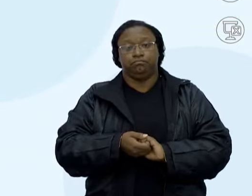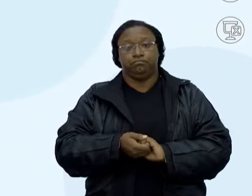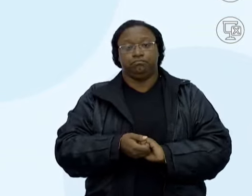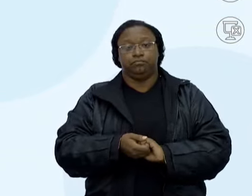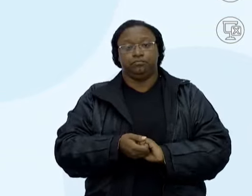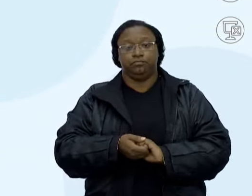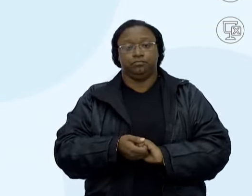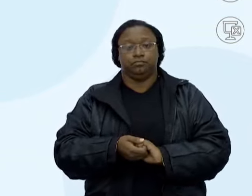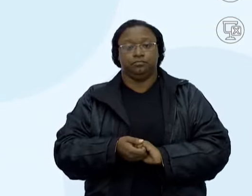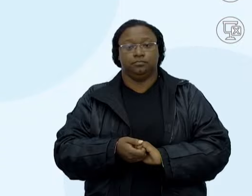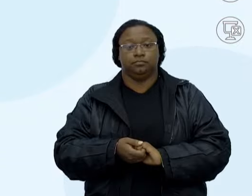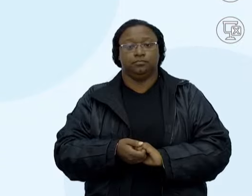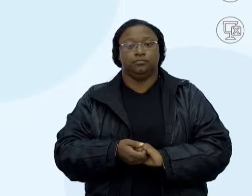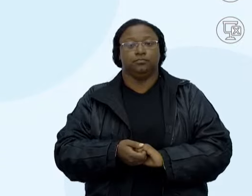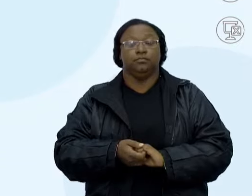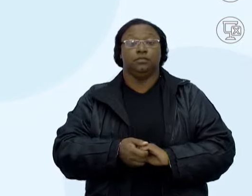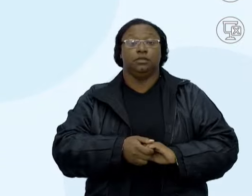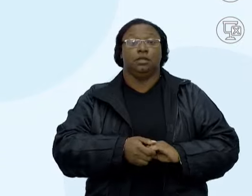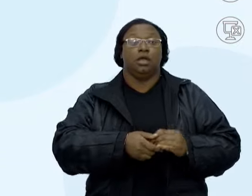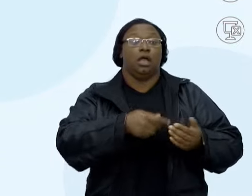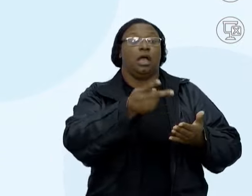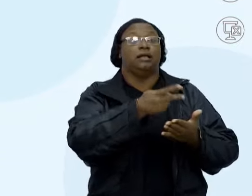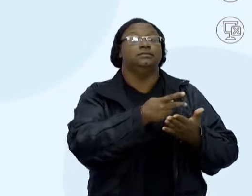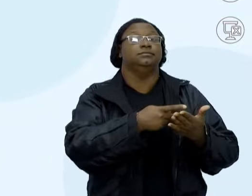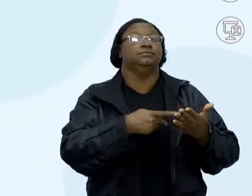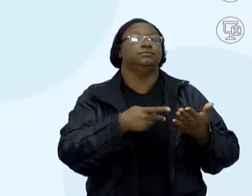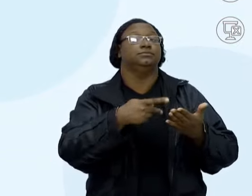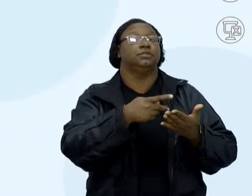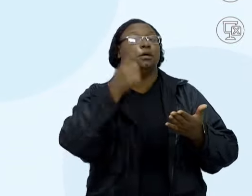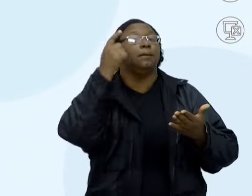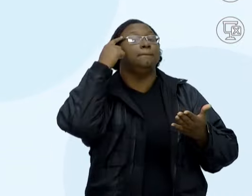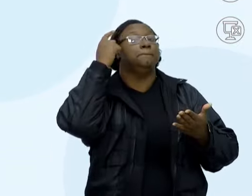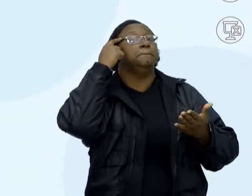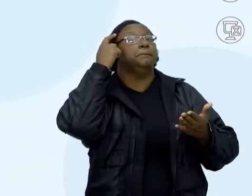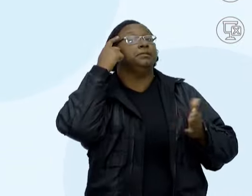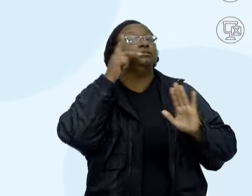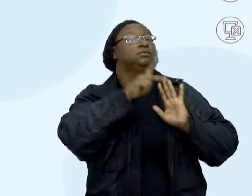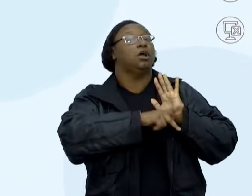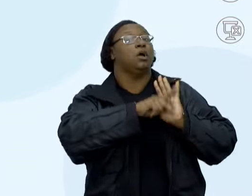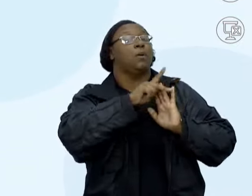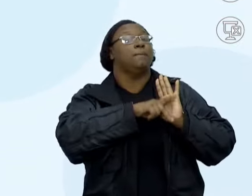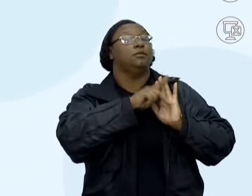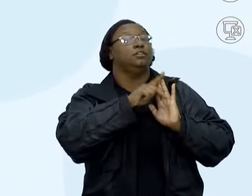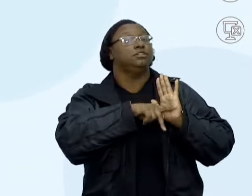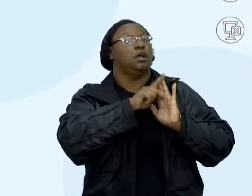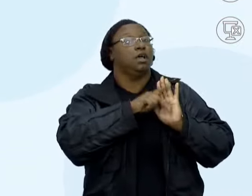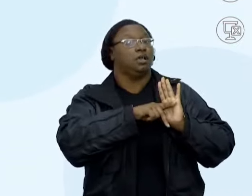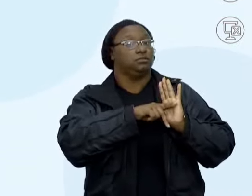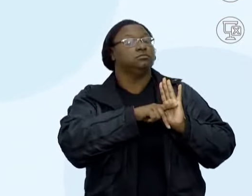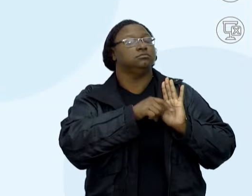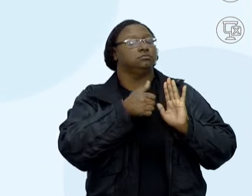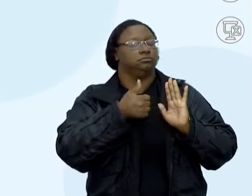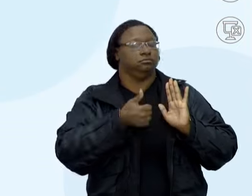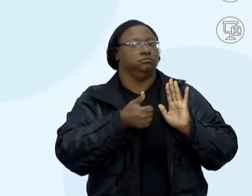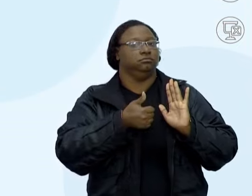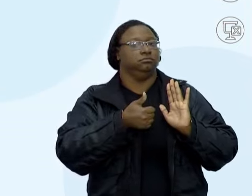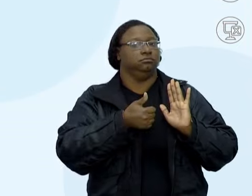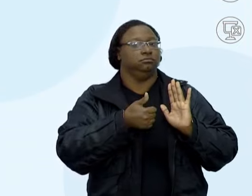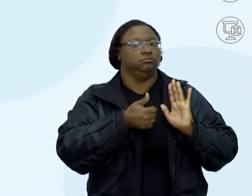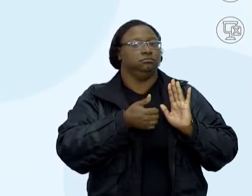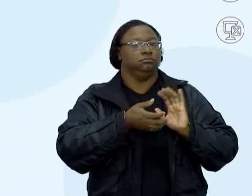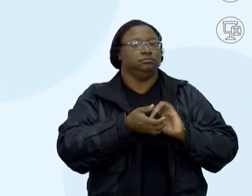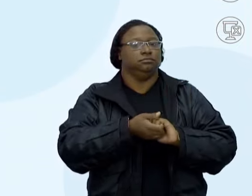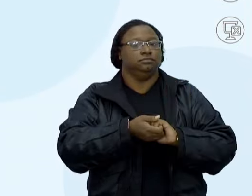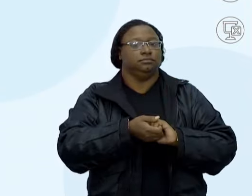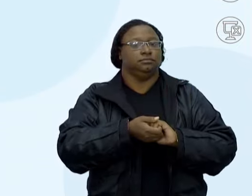essa escala aqui é uma escala de desenho. Eu estou pensando no meu protótipo. Aqui, ó, de 70 centímetros, a